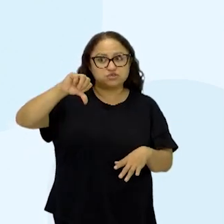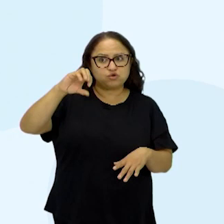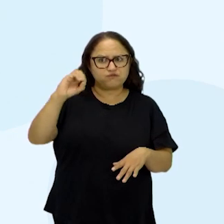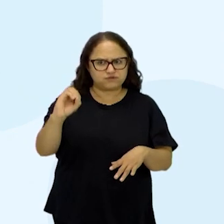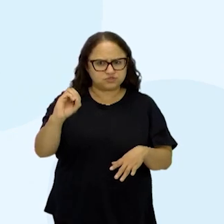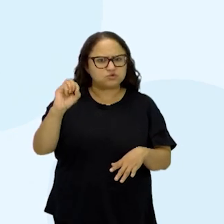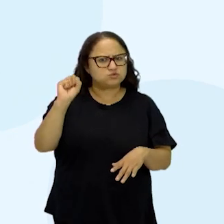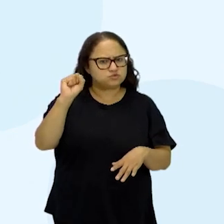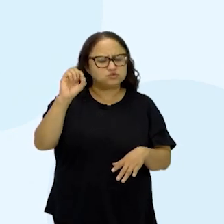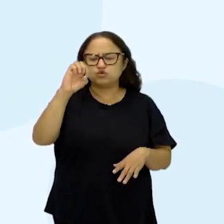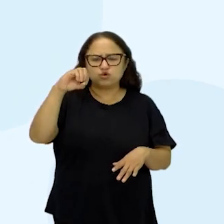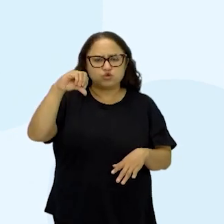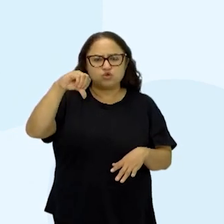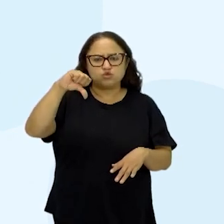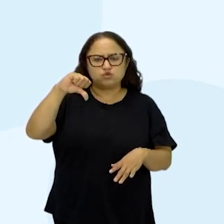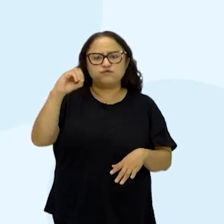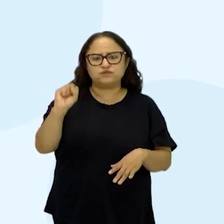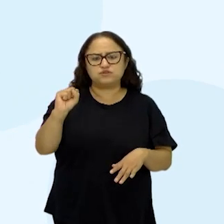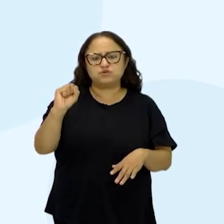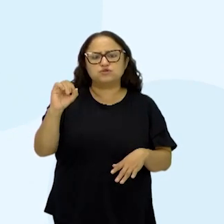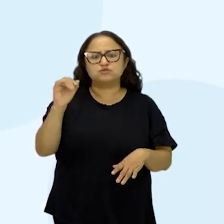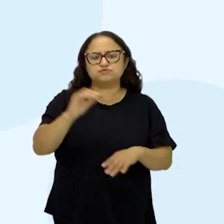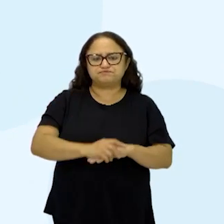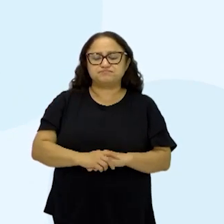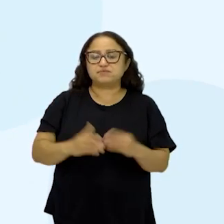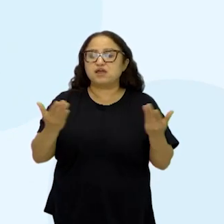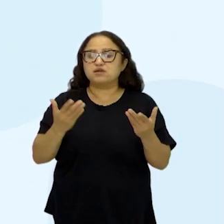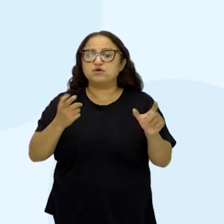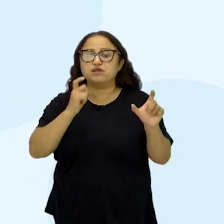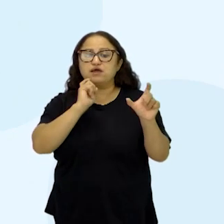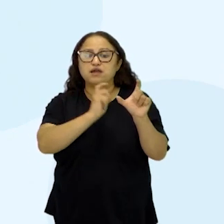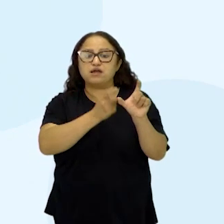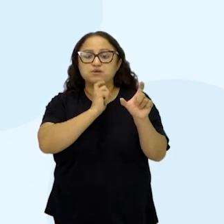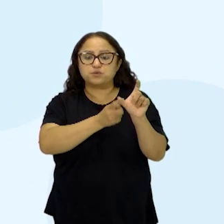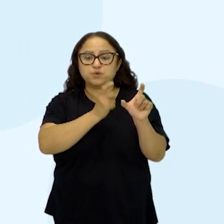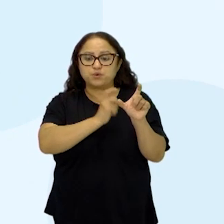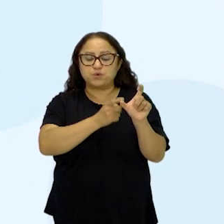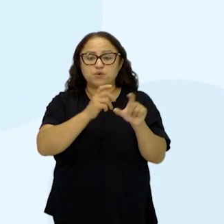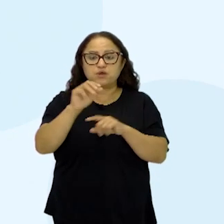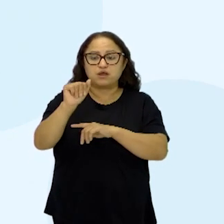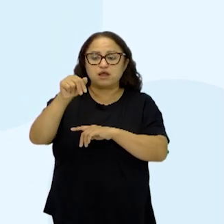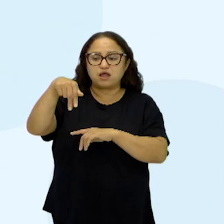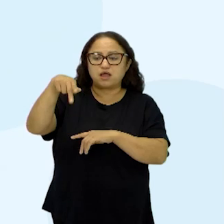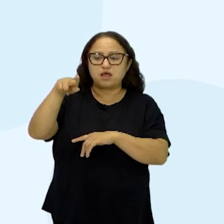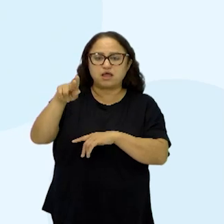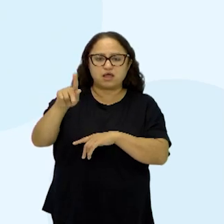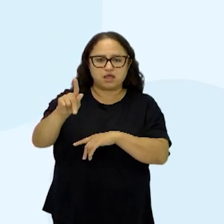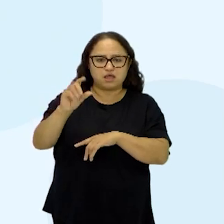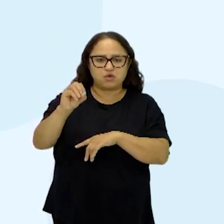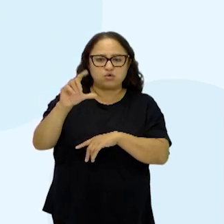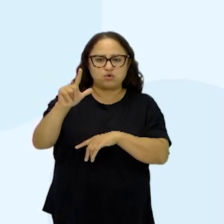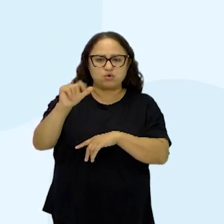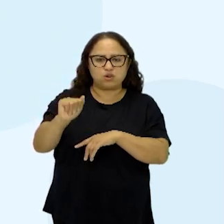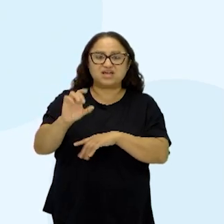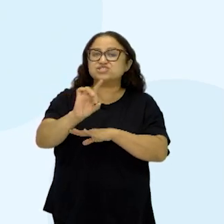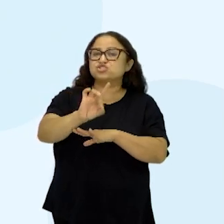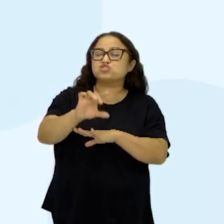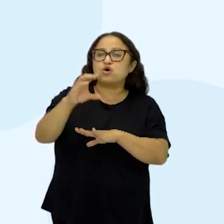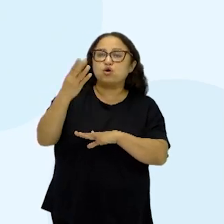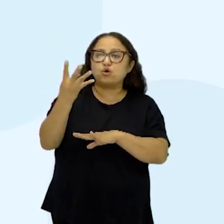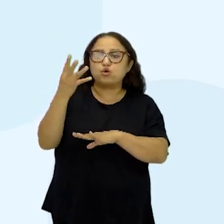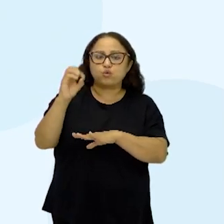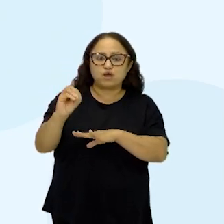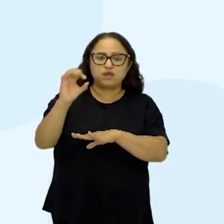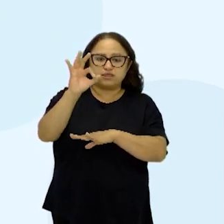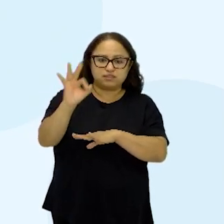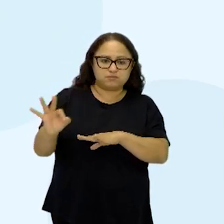lá é igual ao Brasil, né? Vamos para Angola. Angola, eu só tenho 40% da população falando